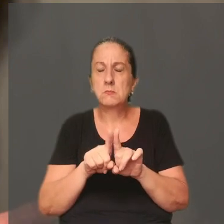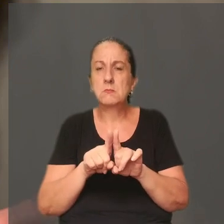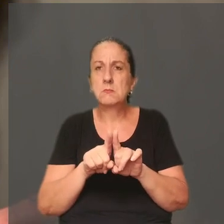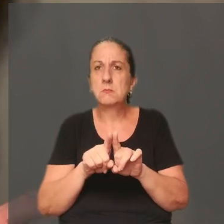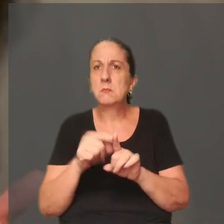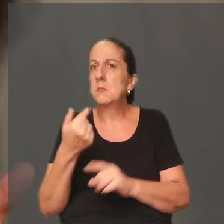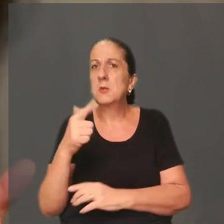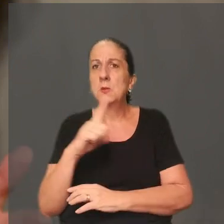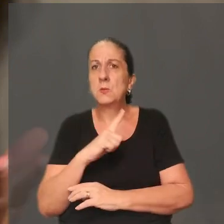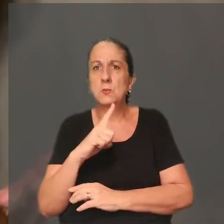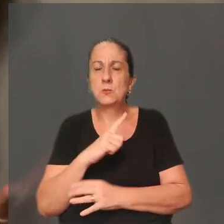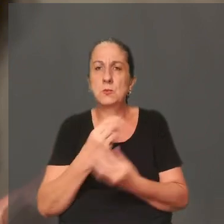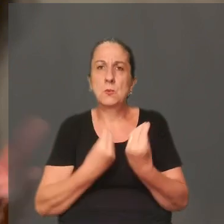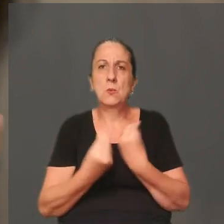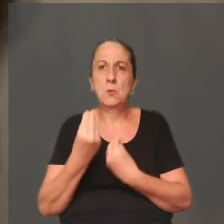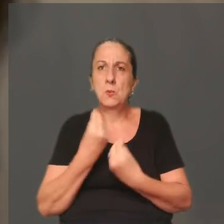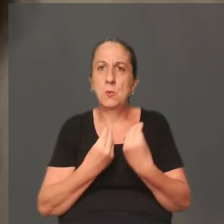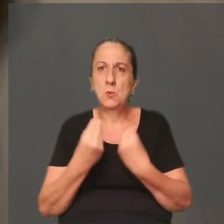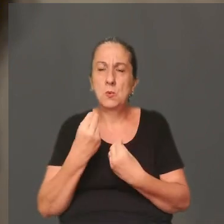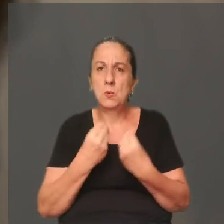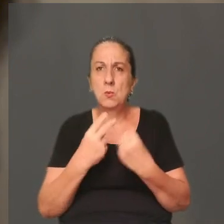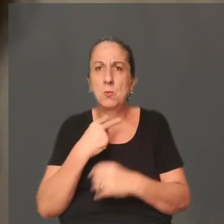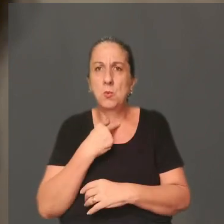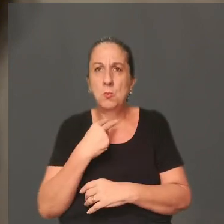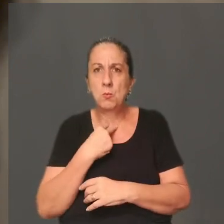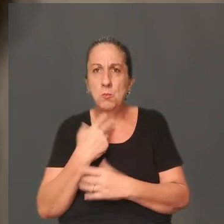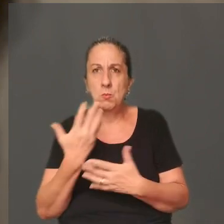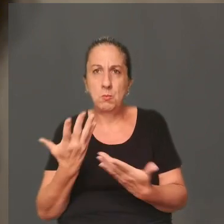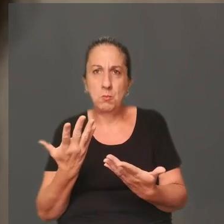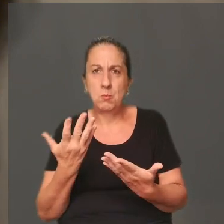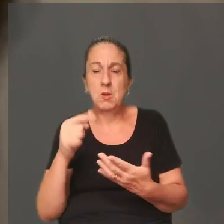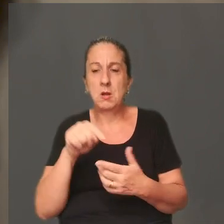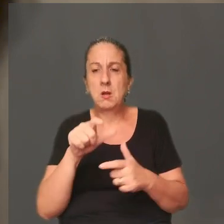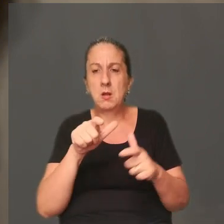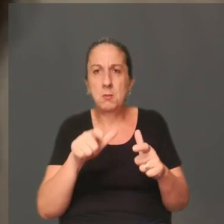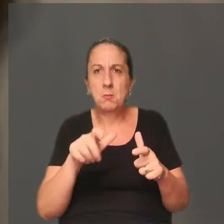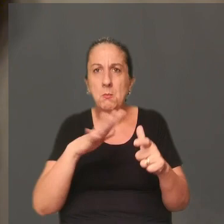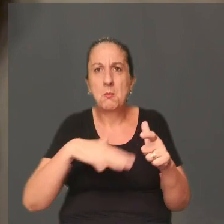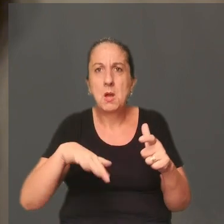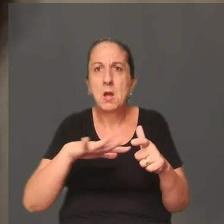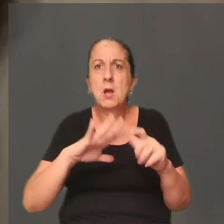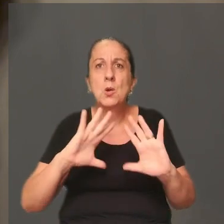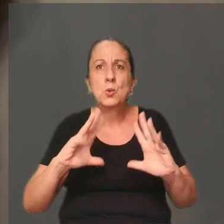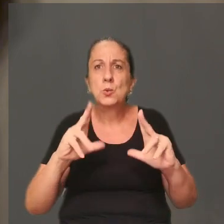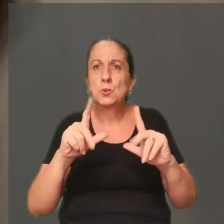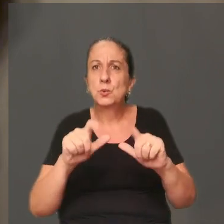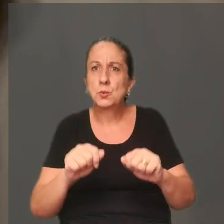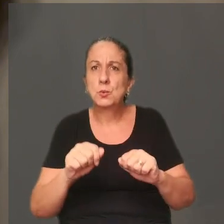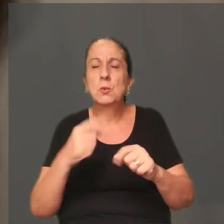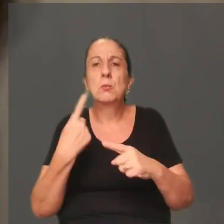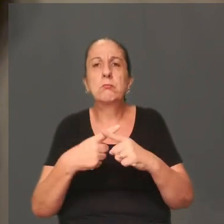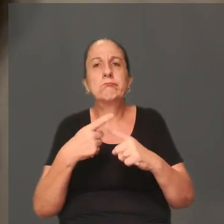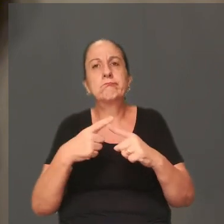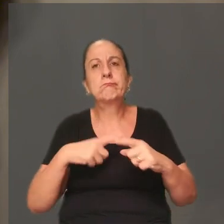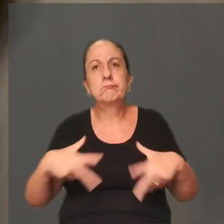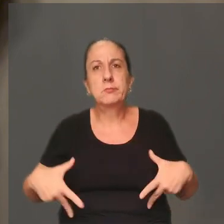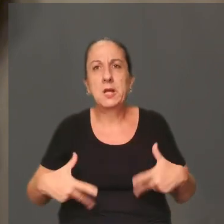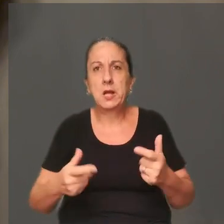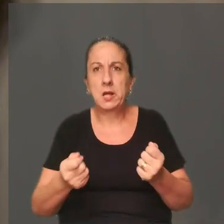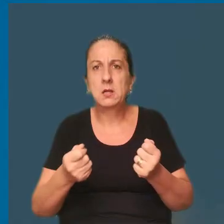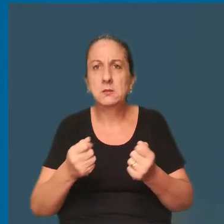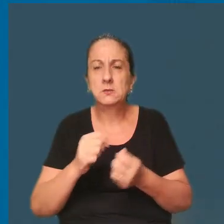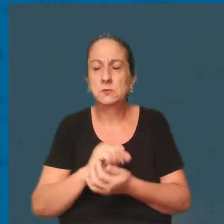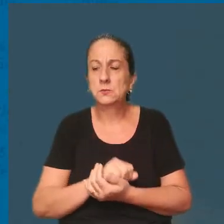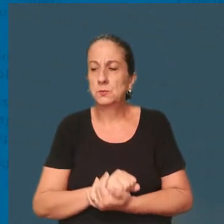serviço. Não dava para ocupar aqueles espaços todos, porque importava em